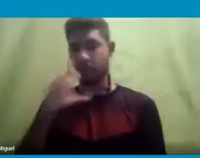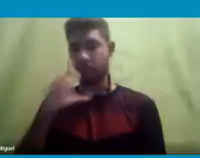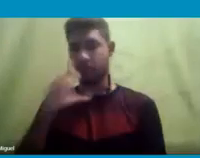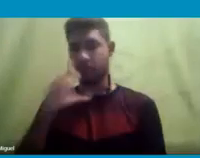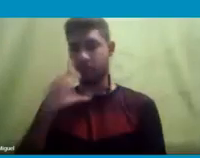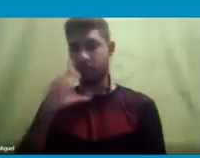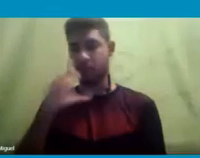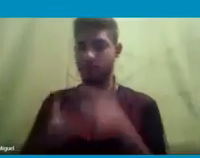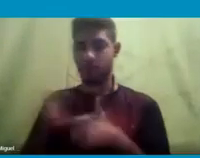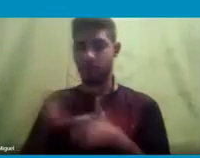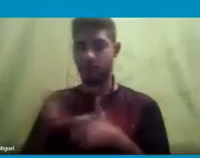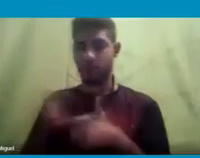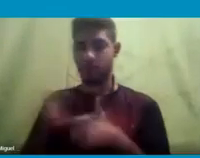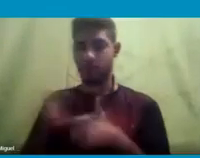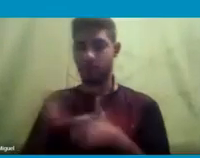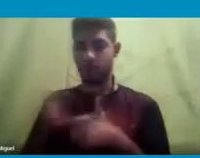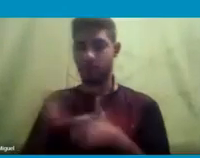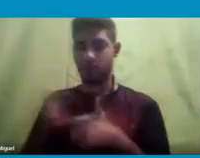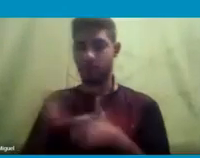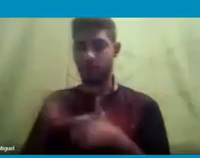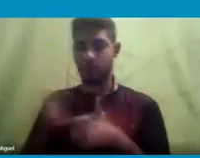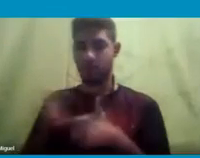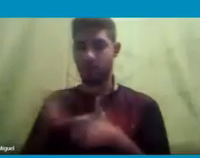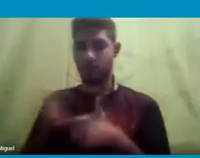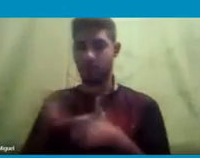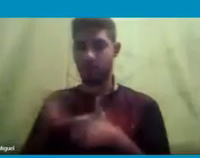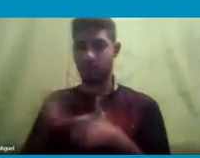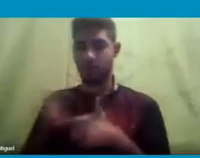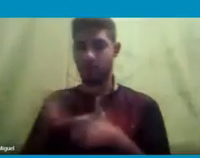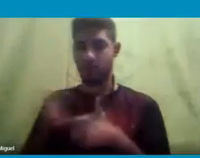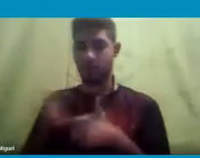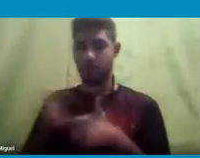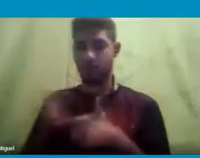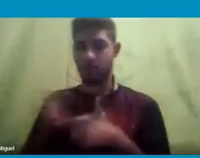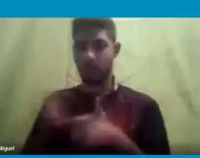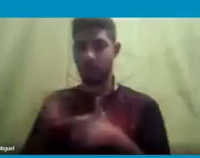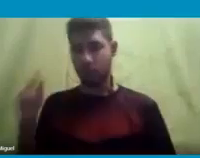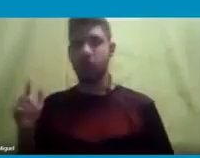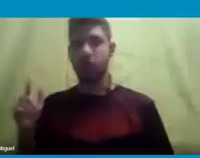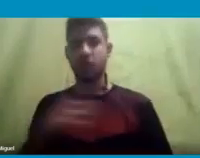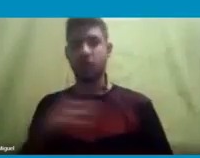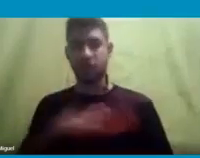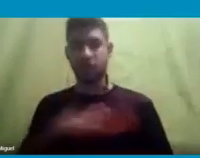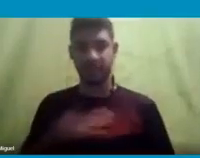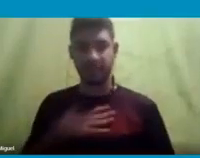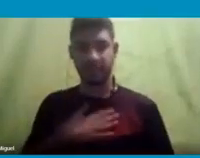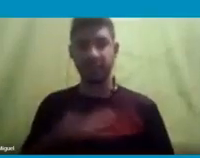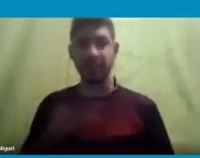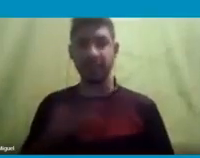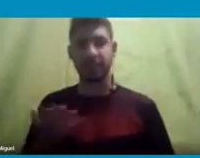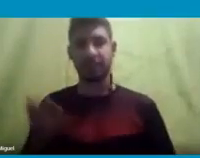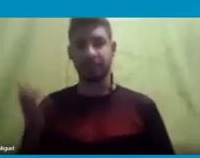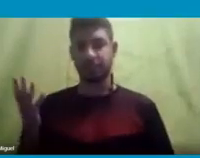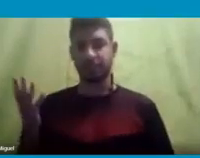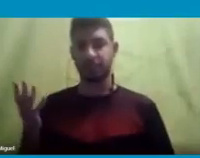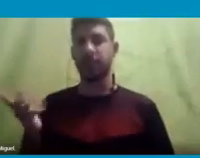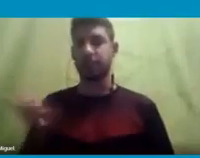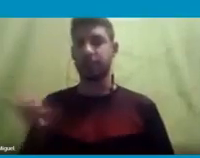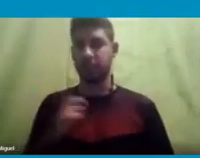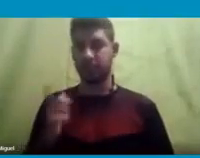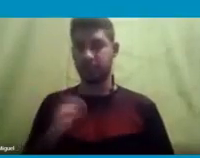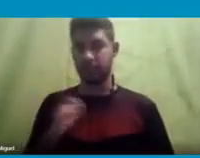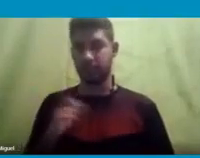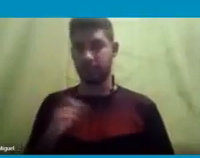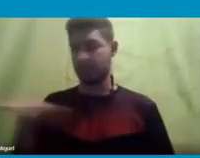Rizério. É só aquelas coisas, é como eu falei com o professor Magui, oi, professora Magui, saudações. A gente tem oposições nesse